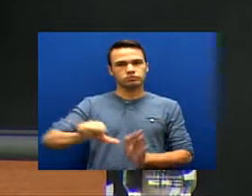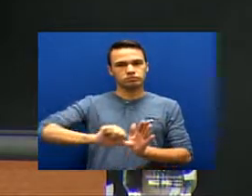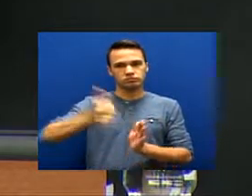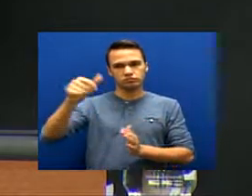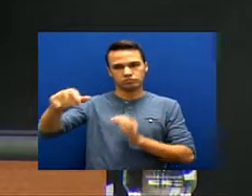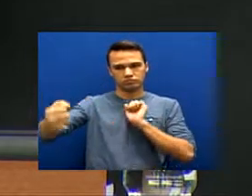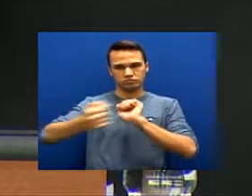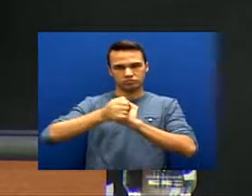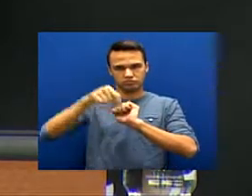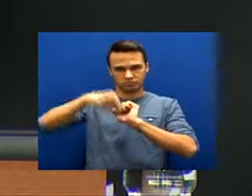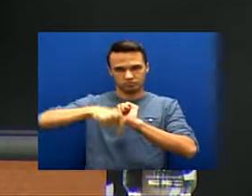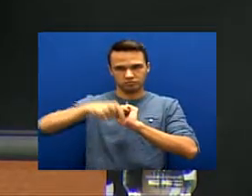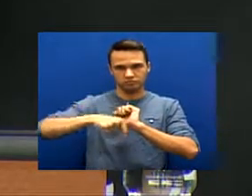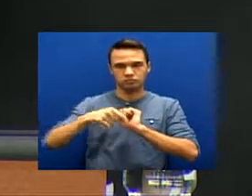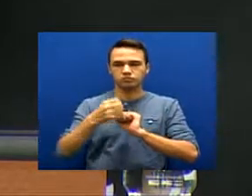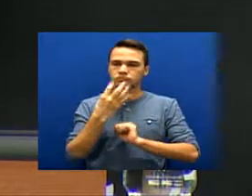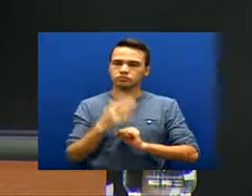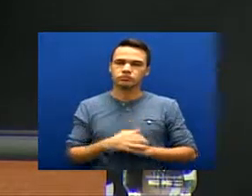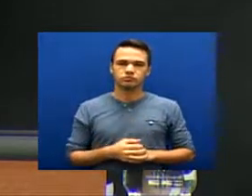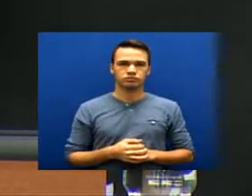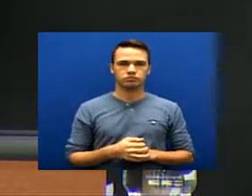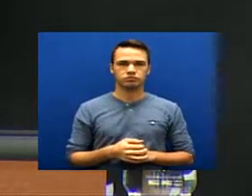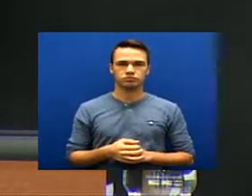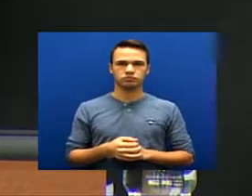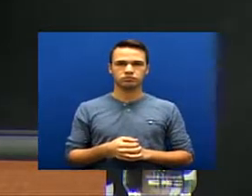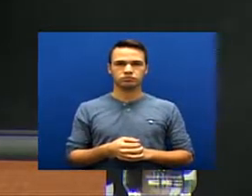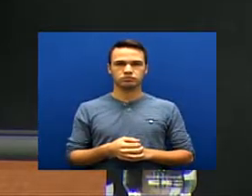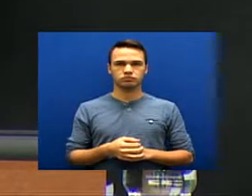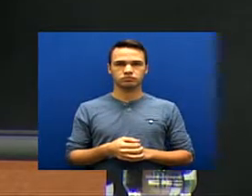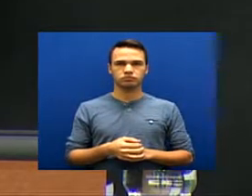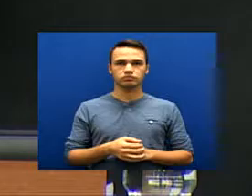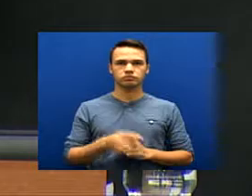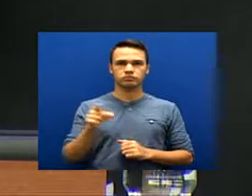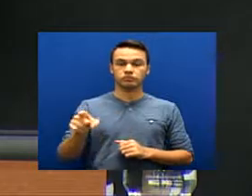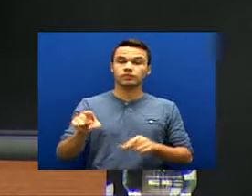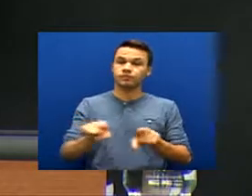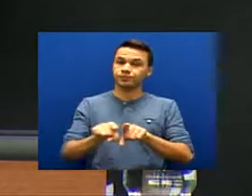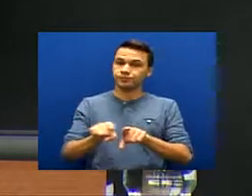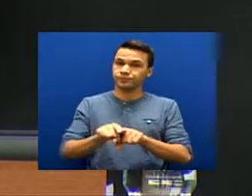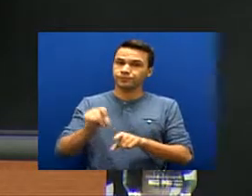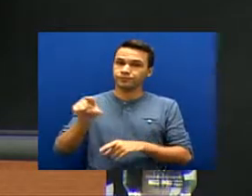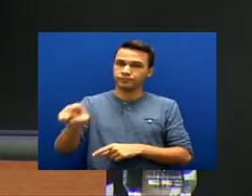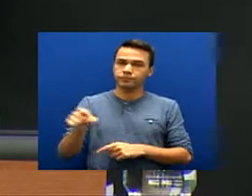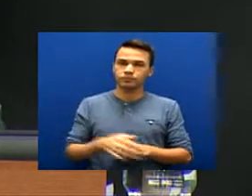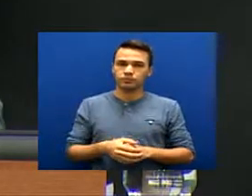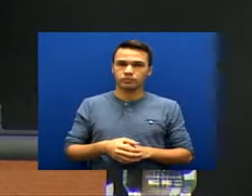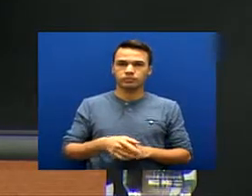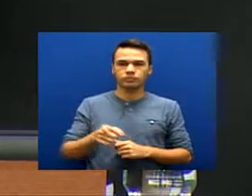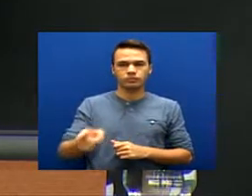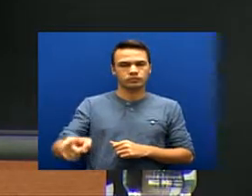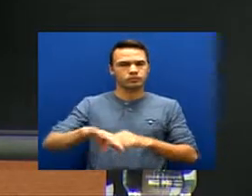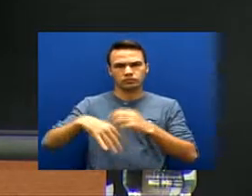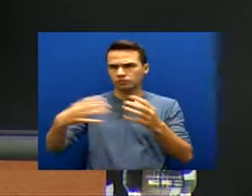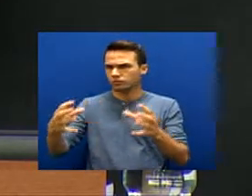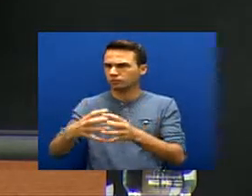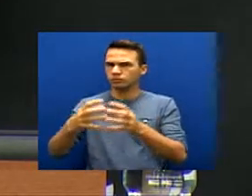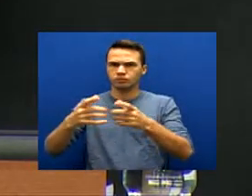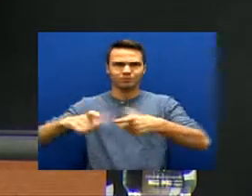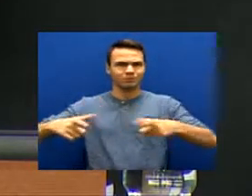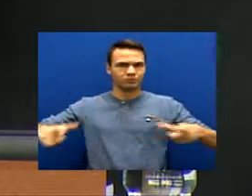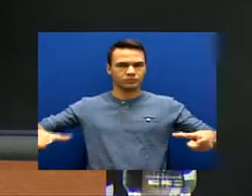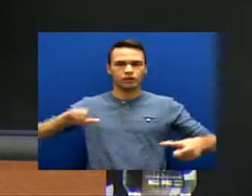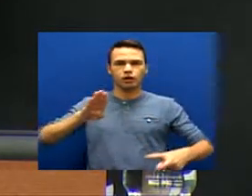da Sociedade Bíblica do Brasil. E já tivemos aqui o privilégio, a honra de receber várias vezes